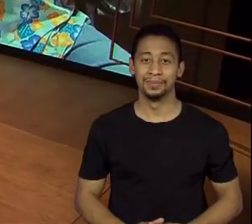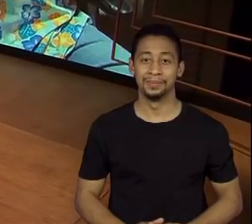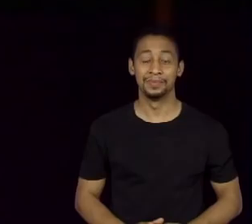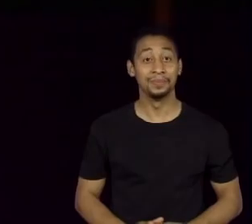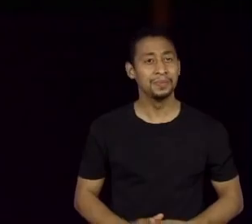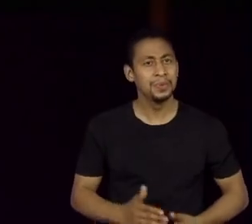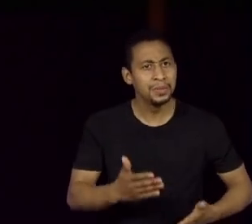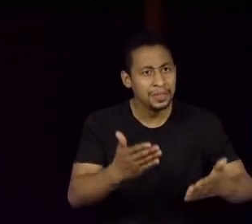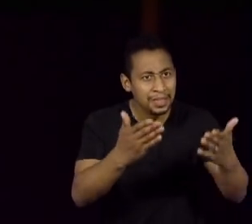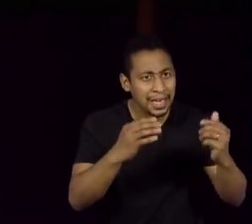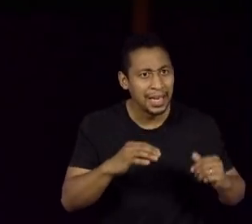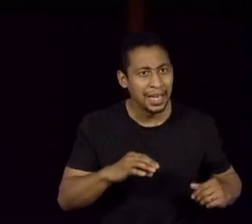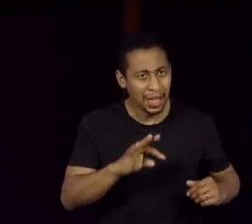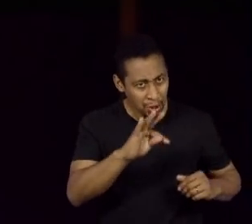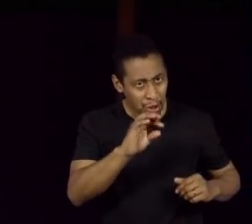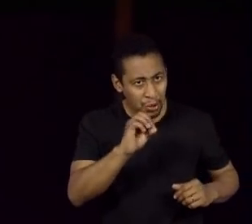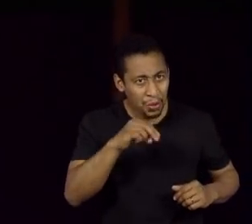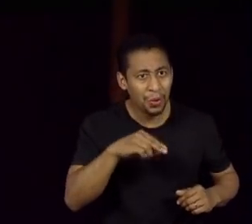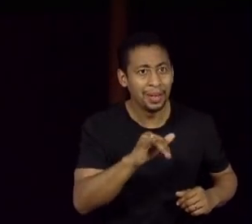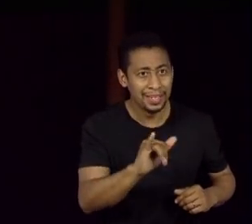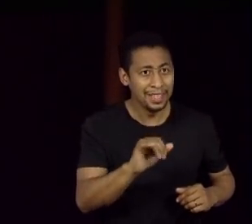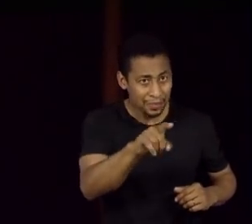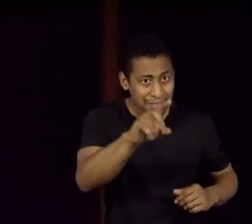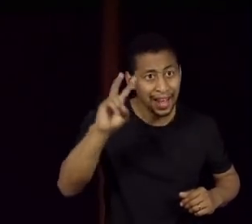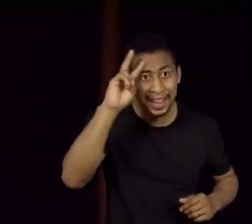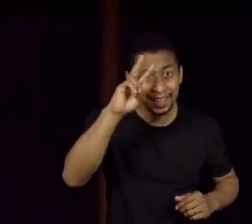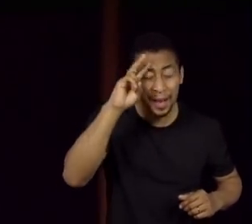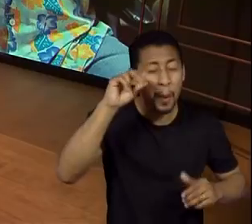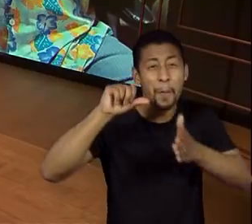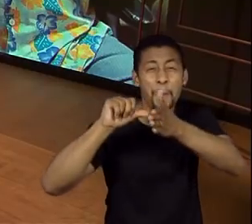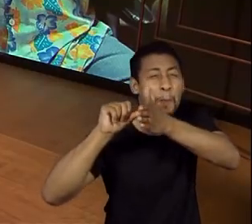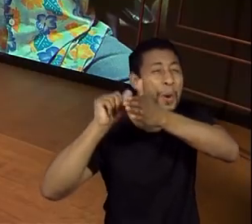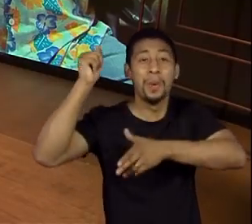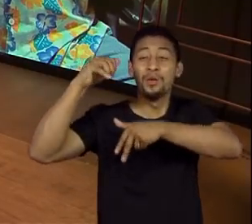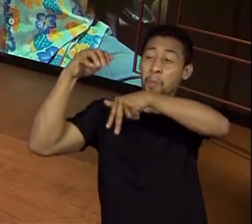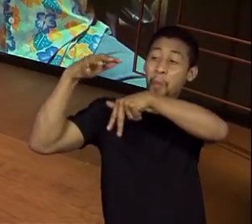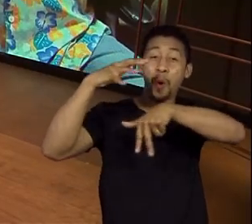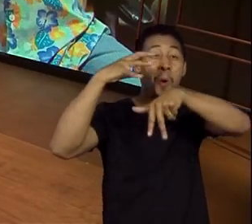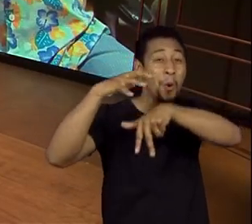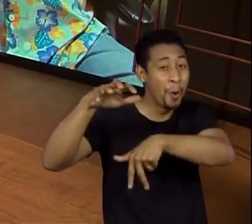Ô, Tony, você lembra do seu primeiro salto de paraquedas?